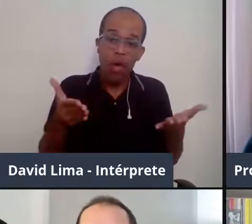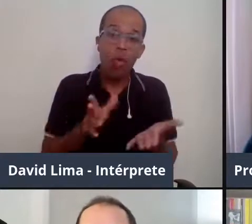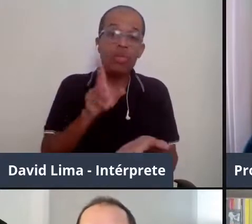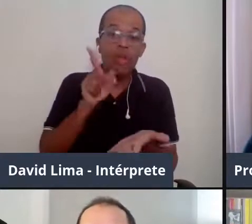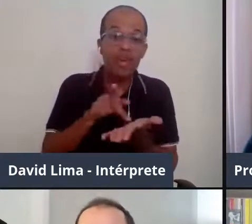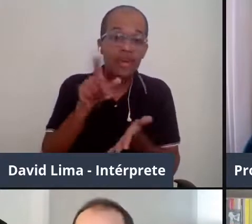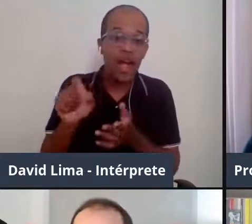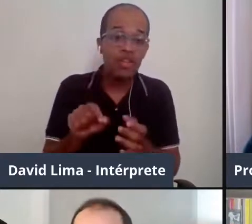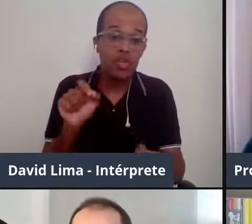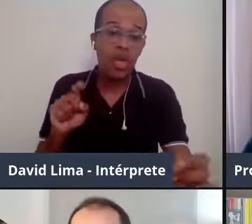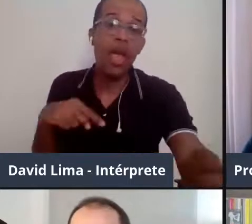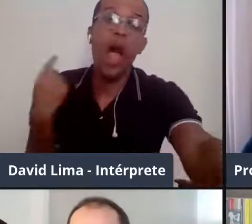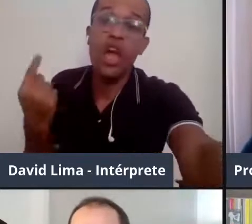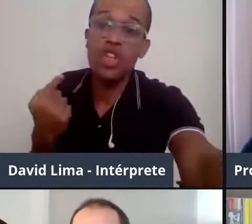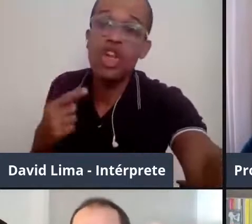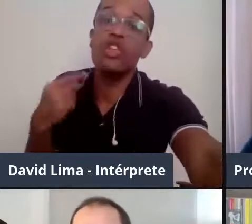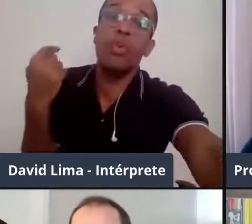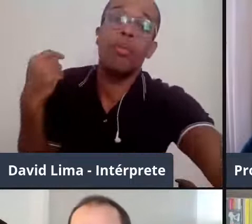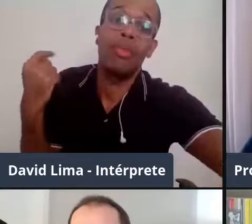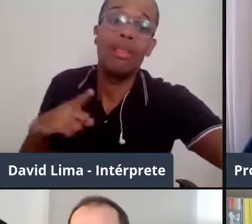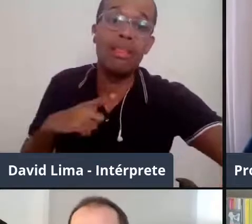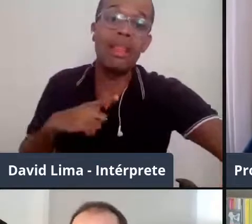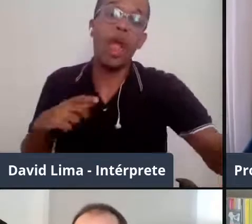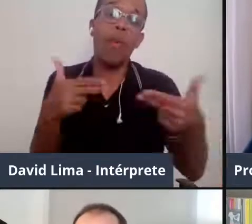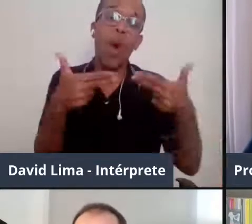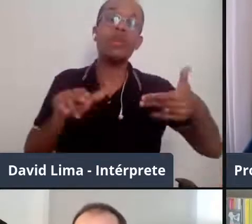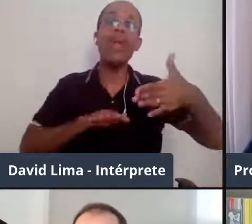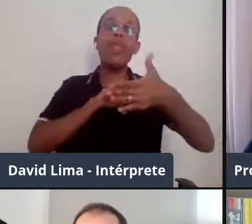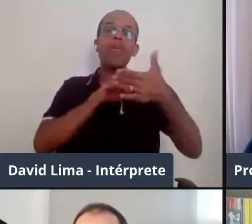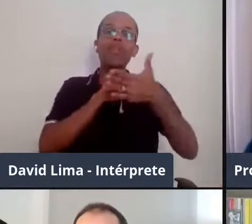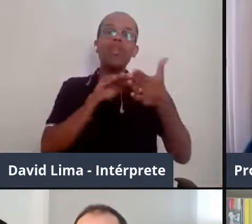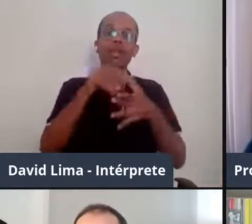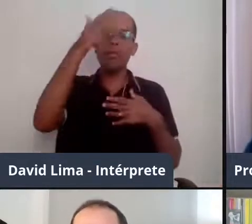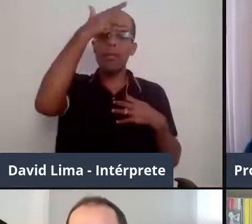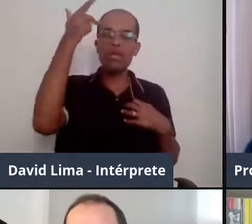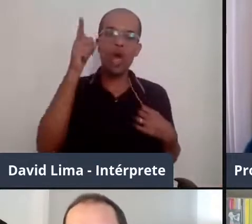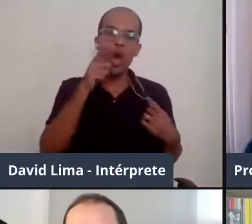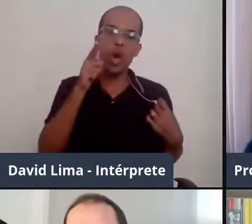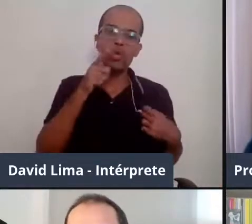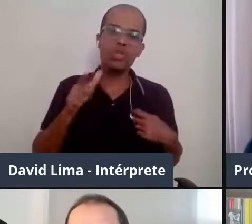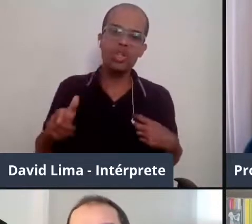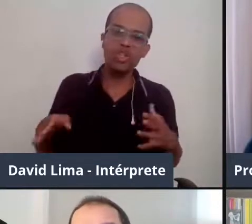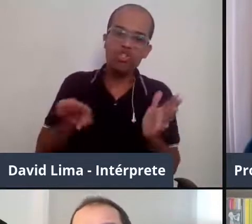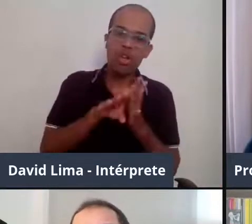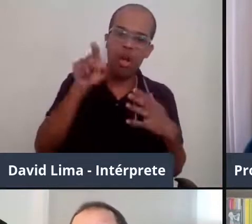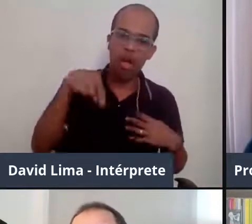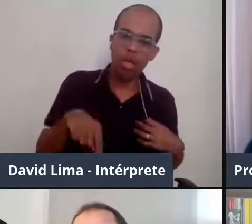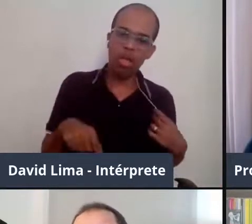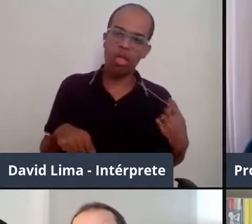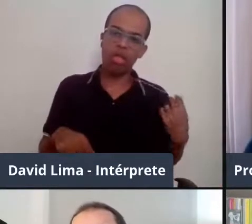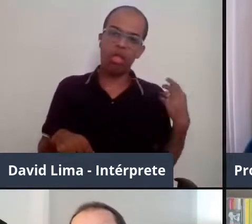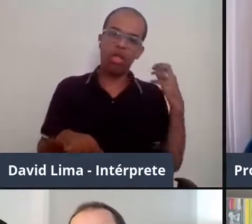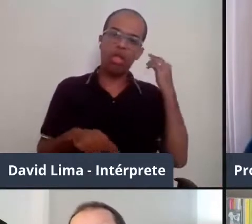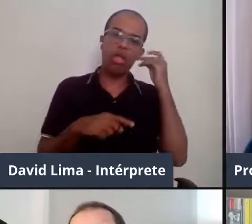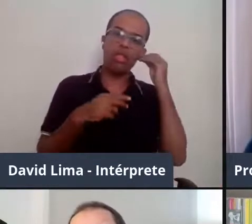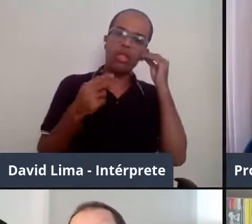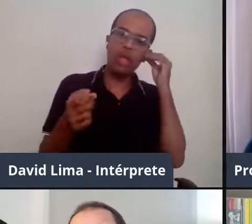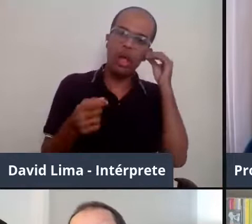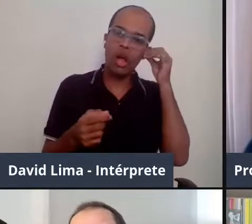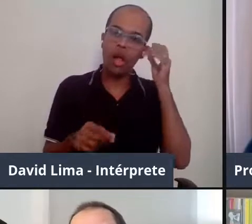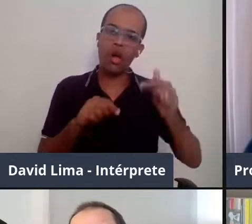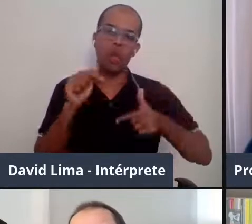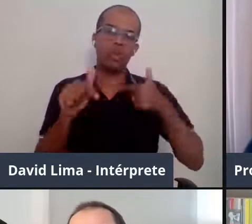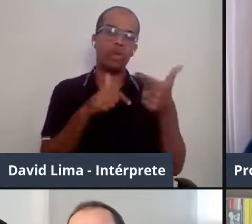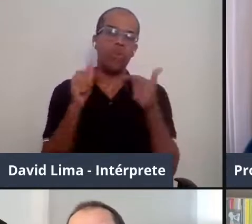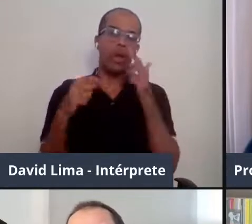a gente tem que ser muito limitado para alguém chegar até aqui para a gente, oferecer seu serviço e a gente dificultar a